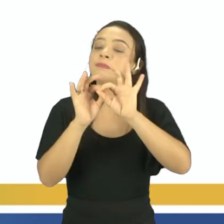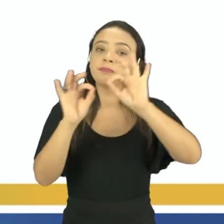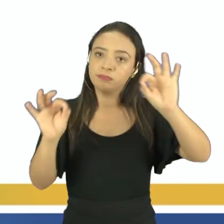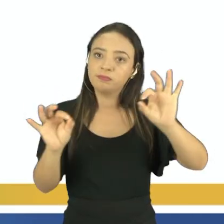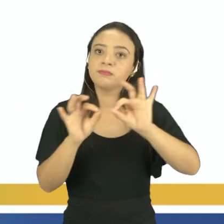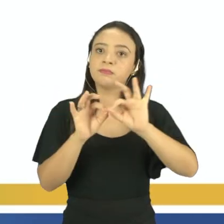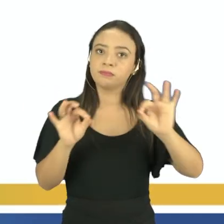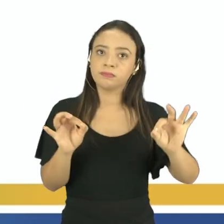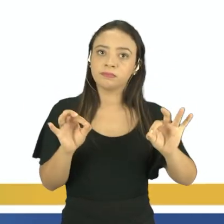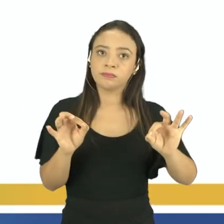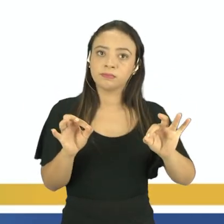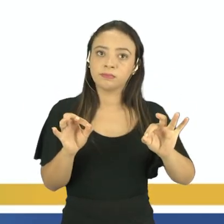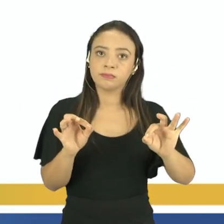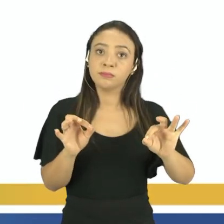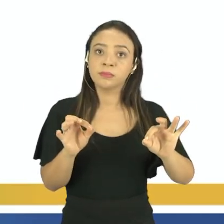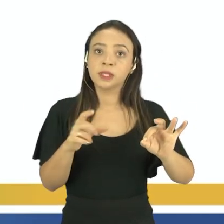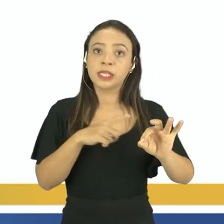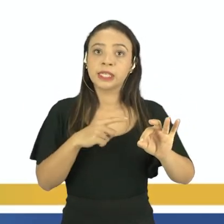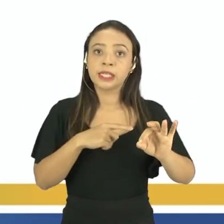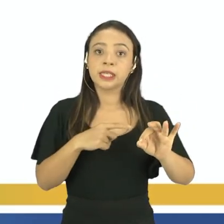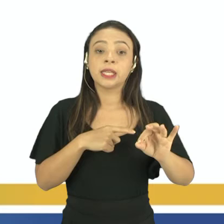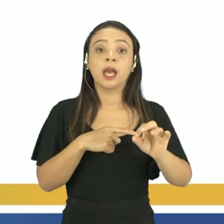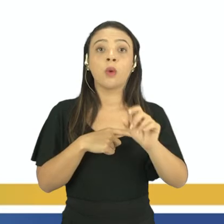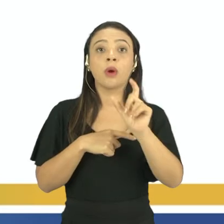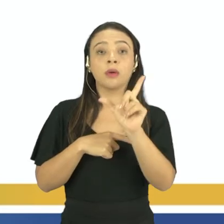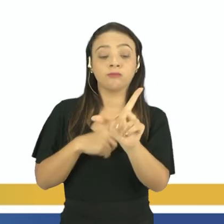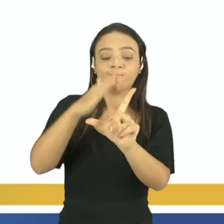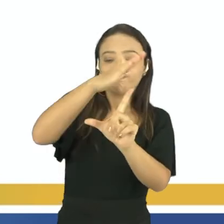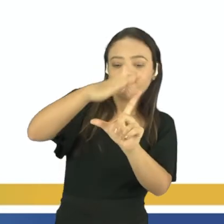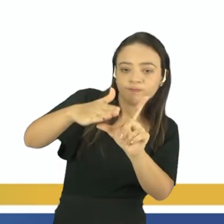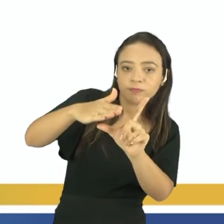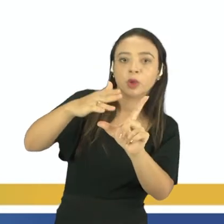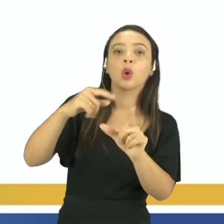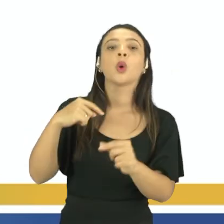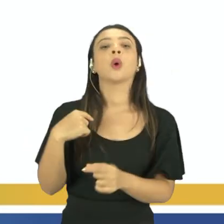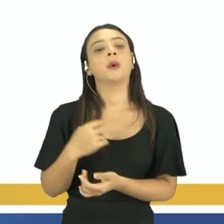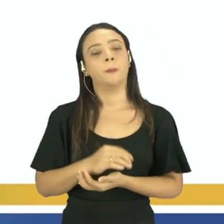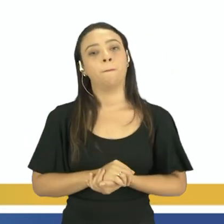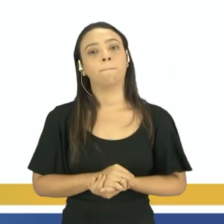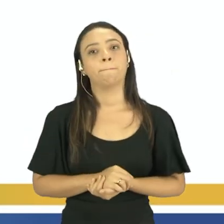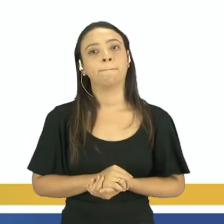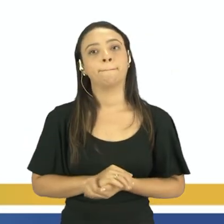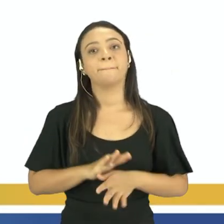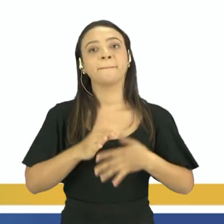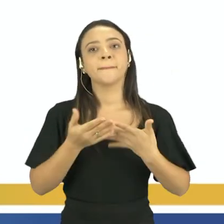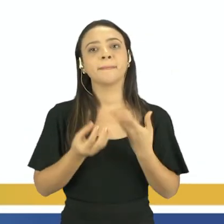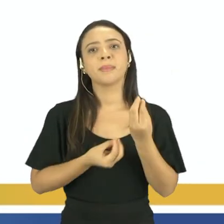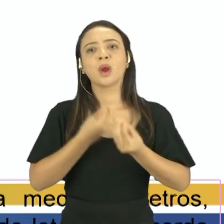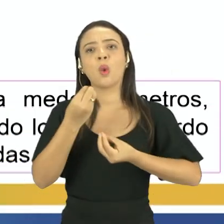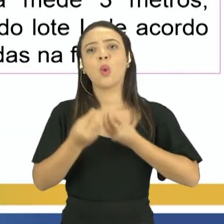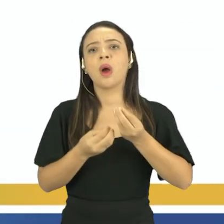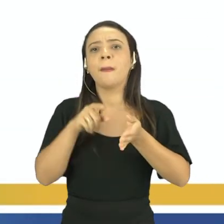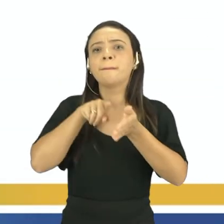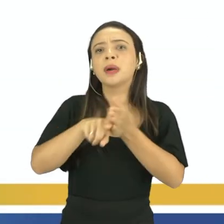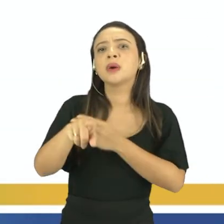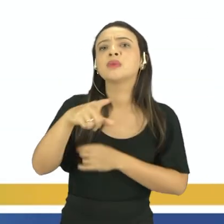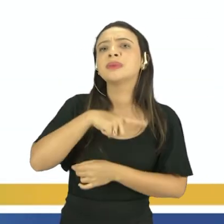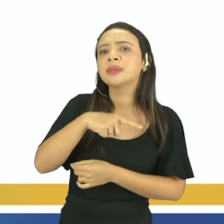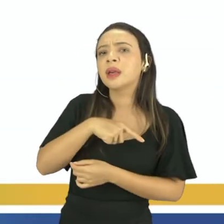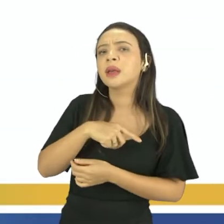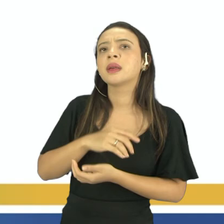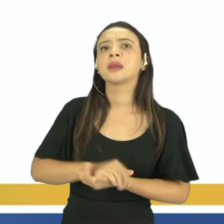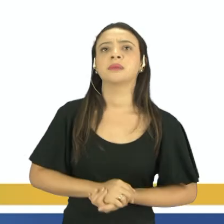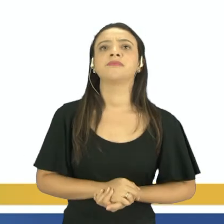segmentos aí, né, contidos nos lados do nosso triângulo, certo? Então, vamos ver o que a questão oferece mais pra